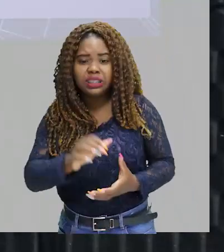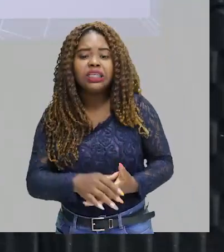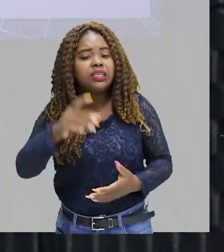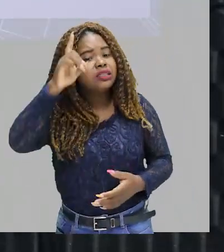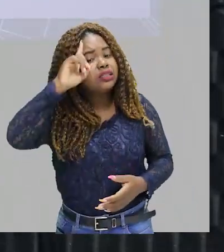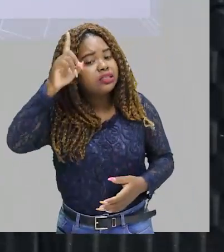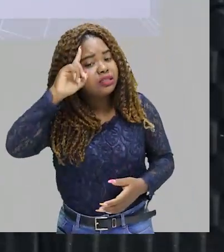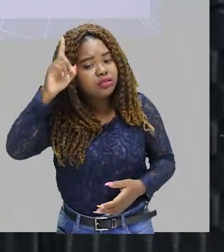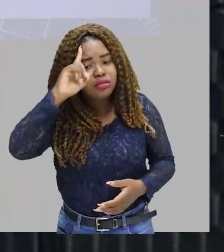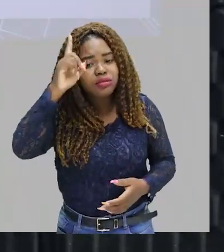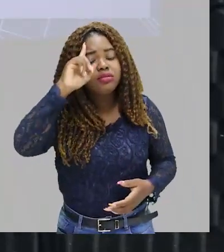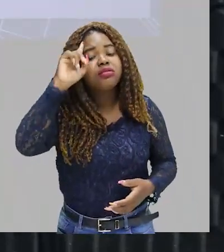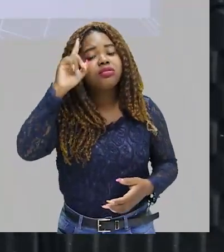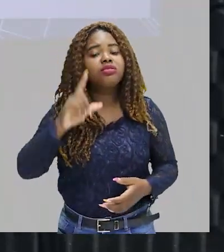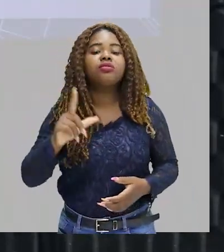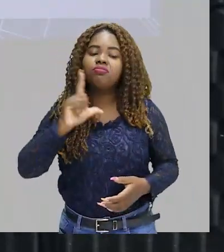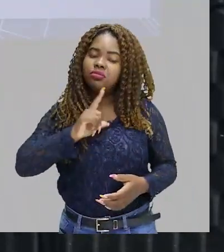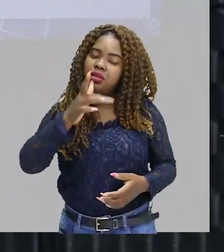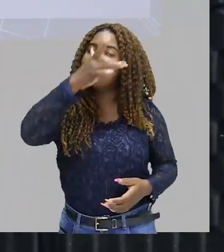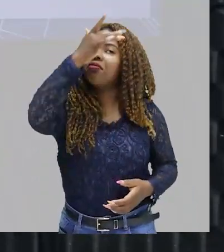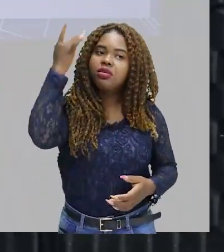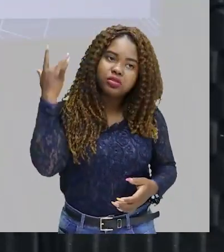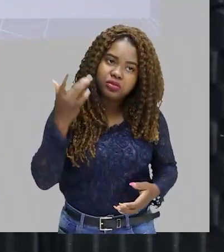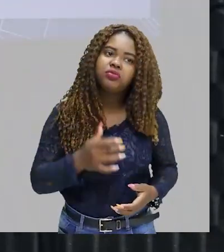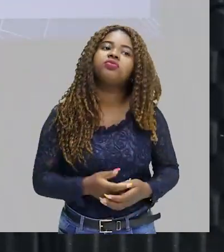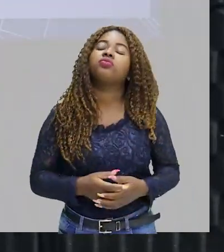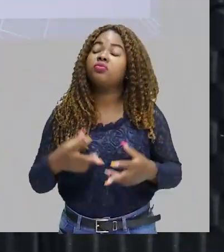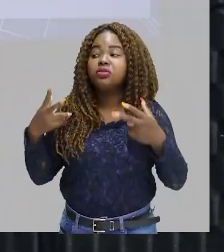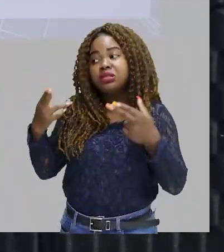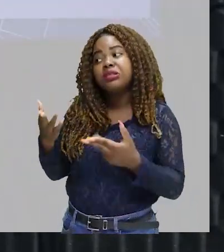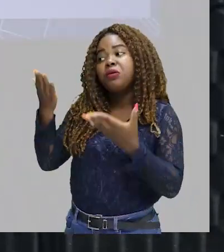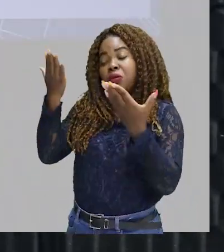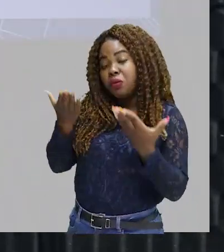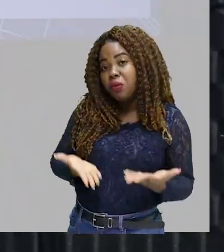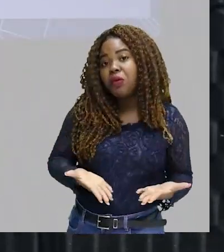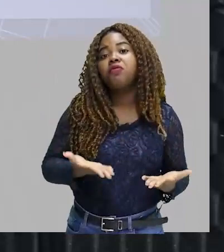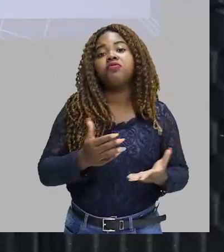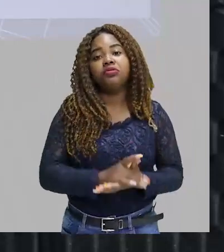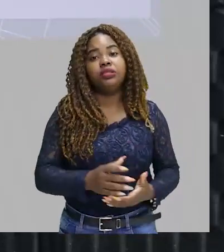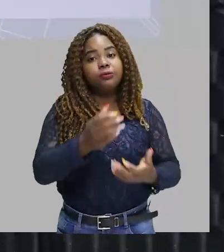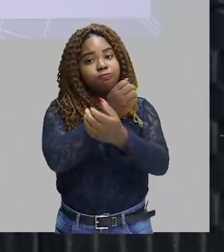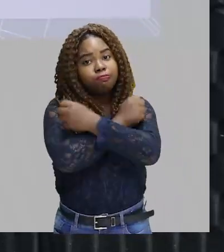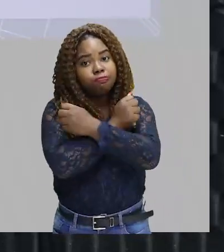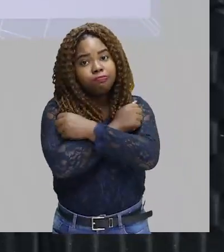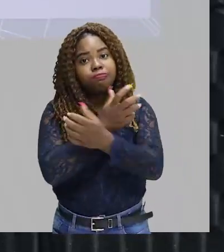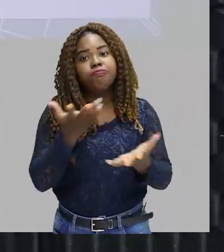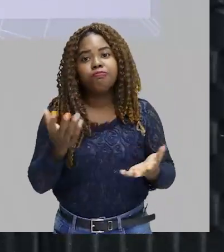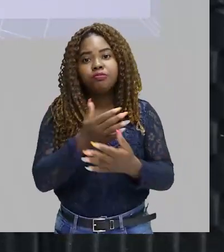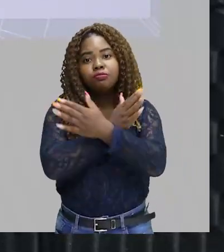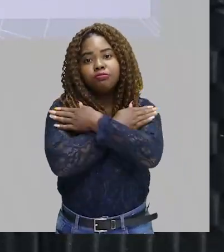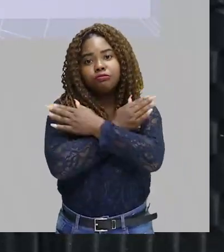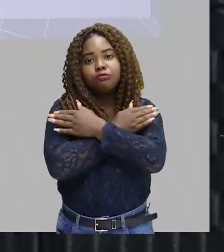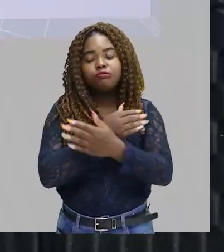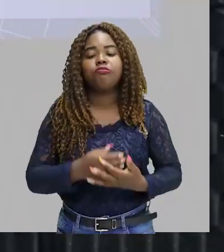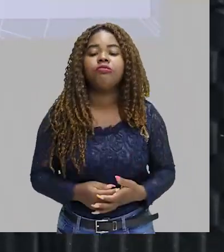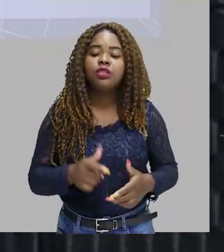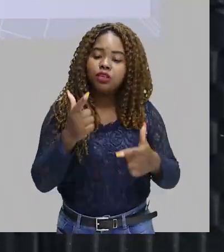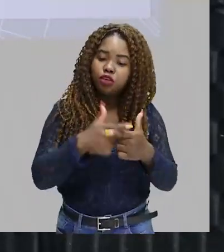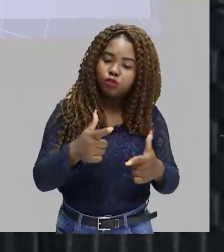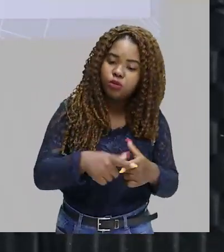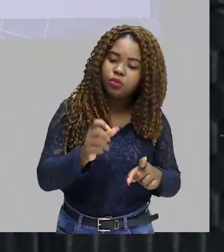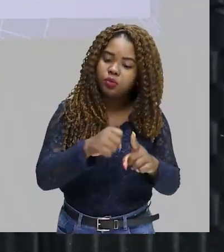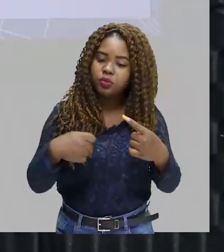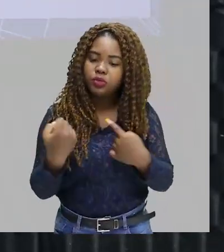né? Então ele meio que queria não deixar o pai triste, mas ele acaba colocando uma situação que é um problema